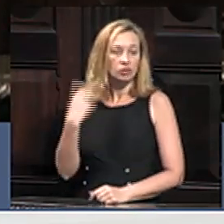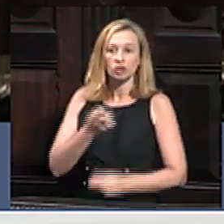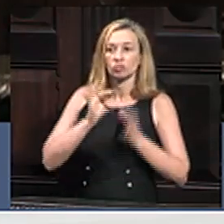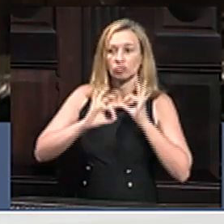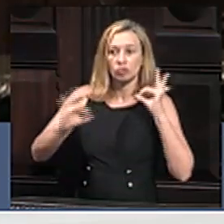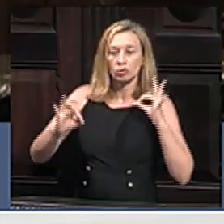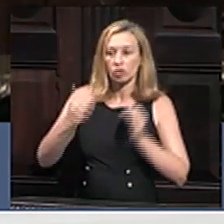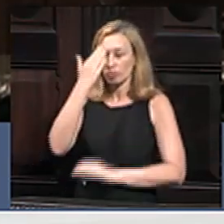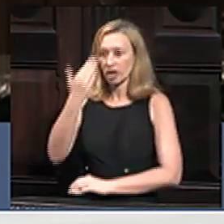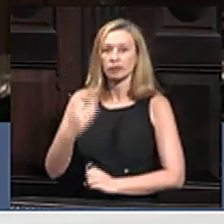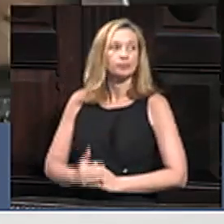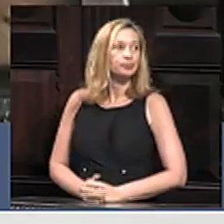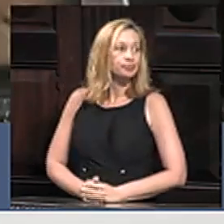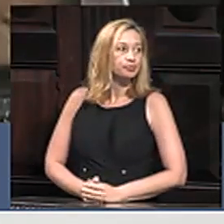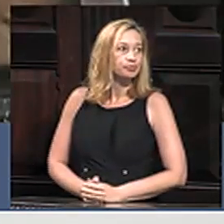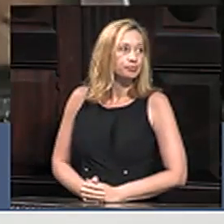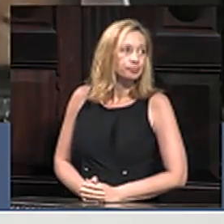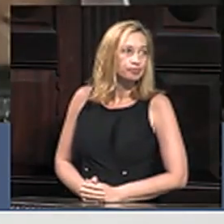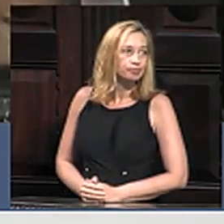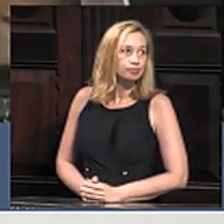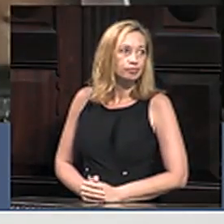longe. Muito obrigado.